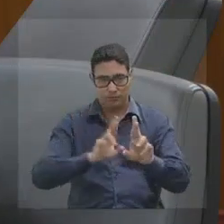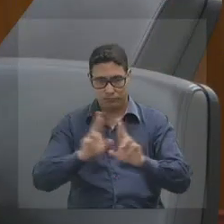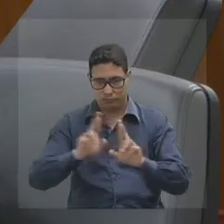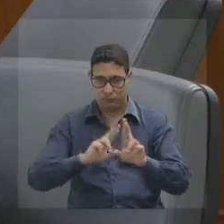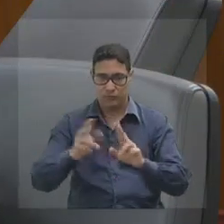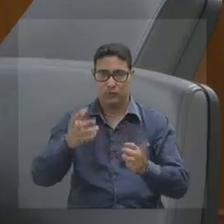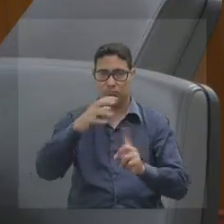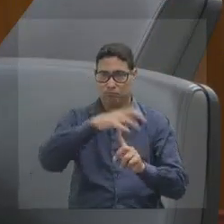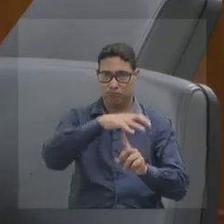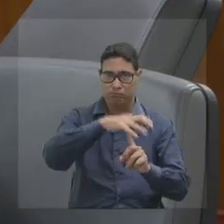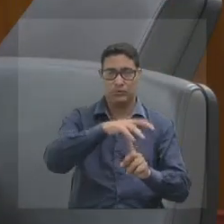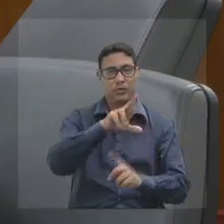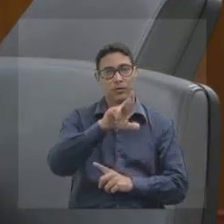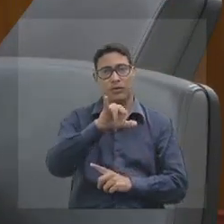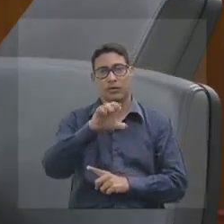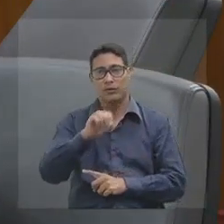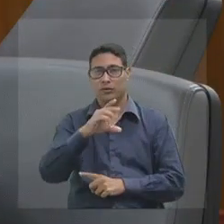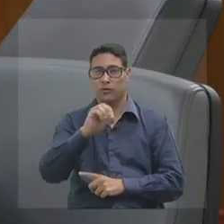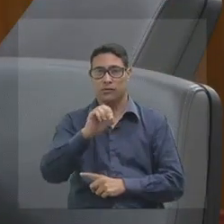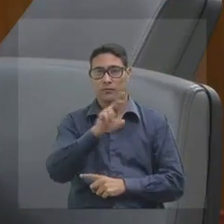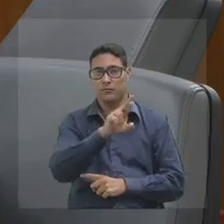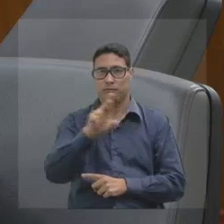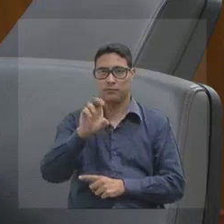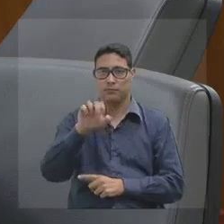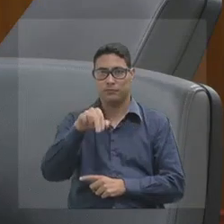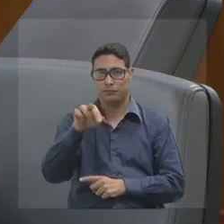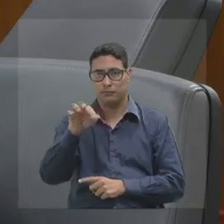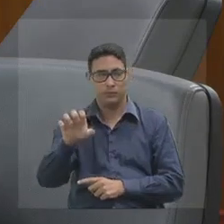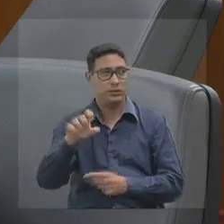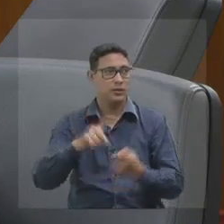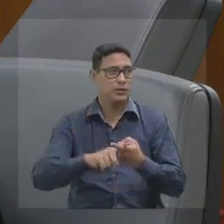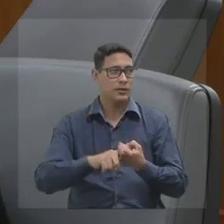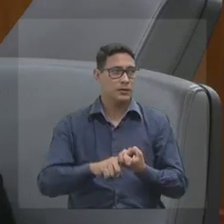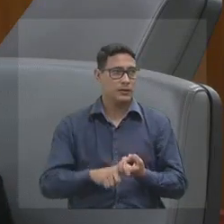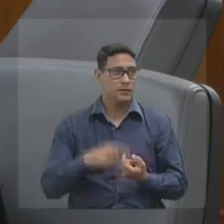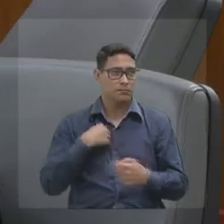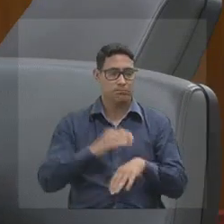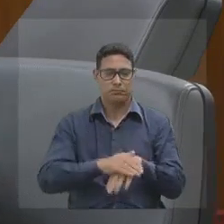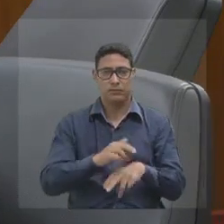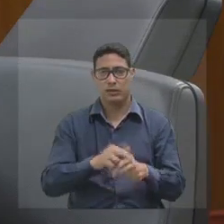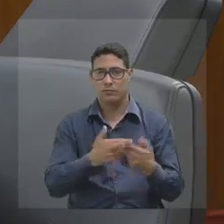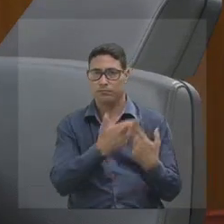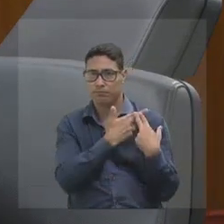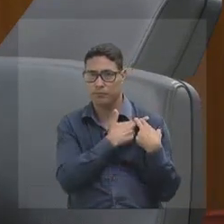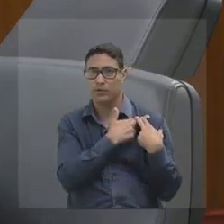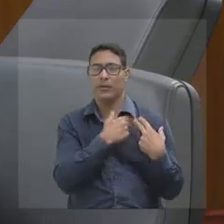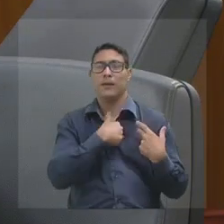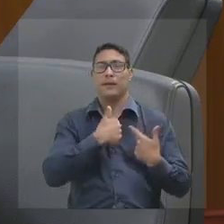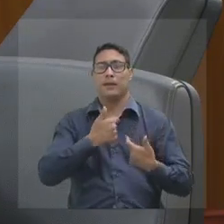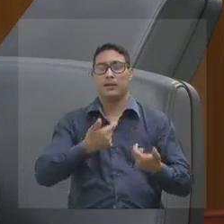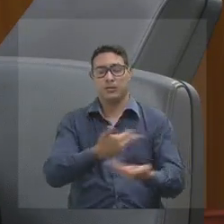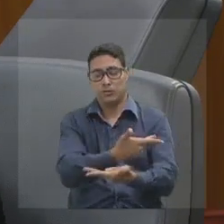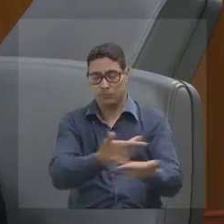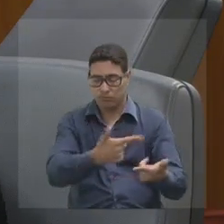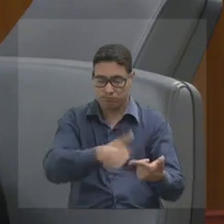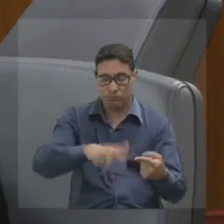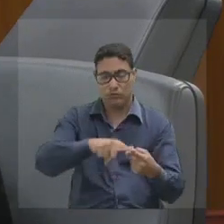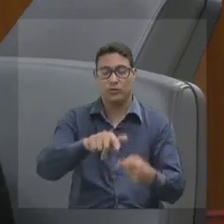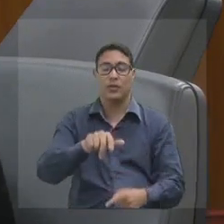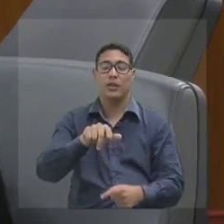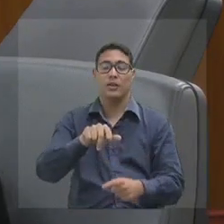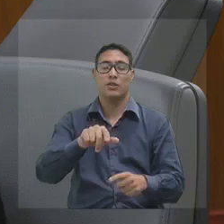Não Vou Saber detalhar essa situação agora com você né é a responsabilidade de gestão das unidades de conservação é do ief